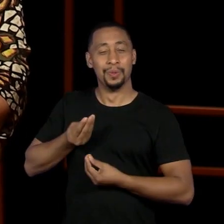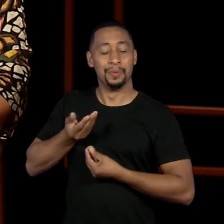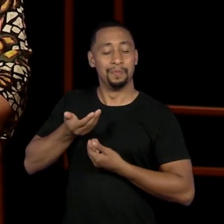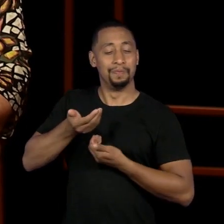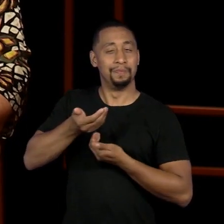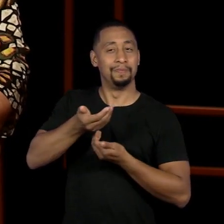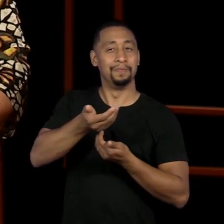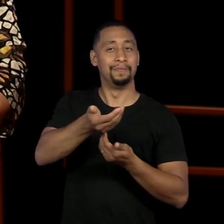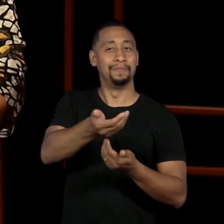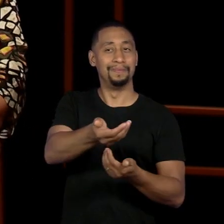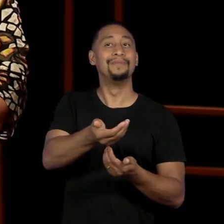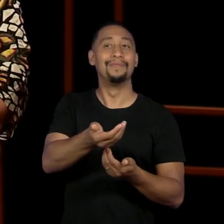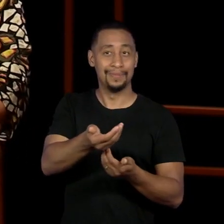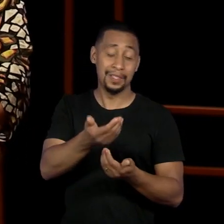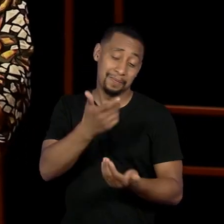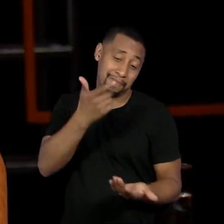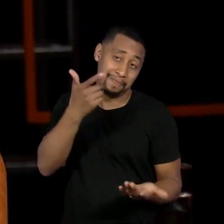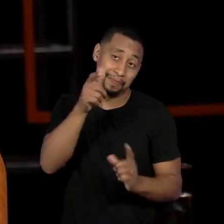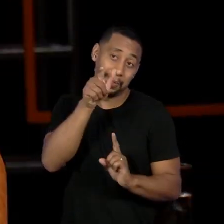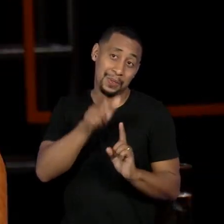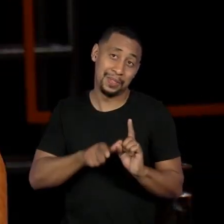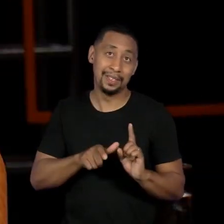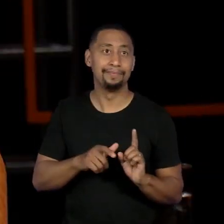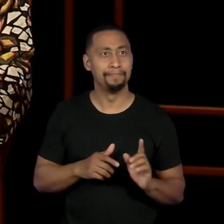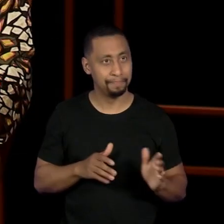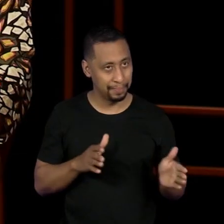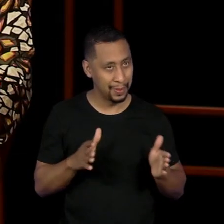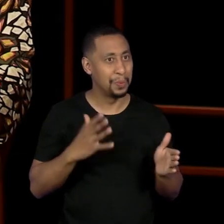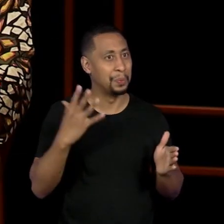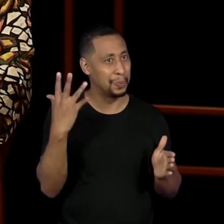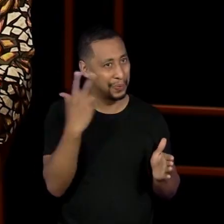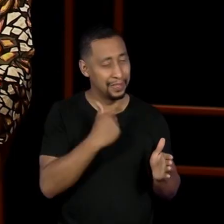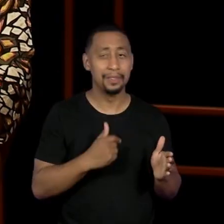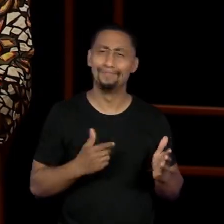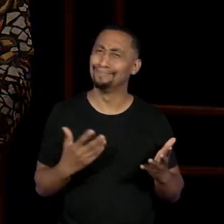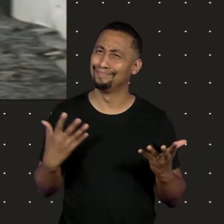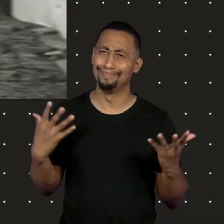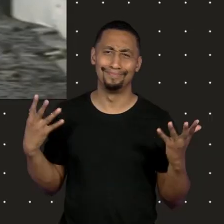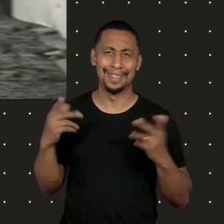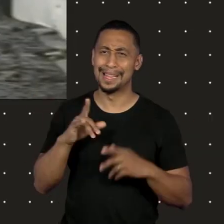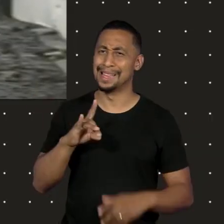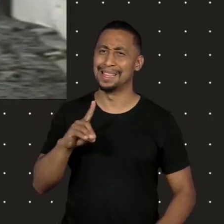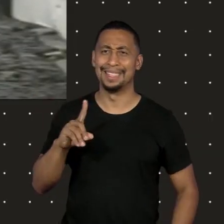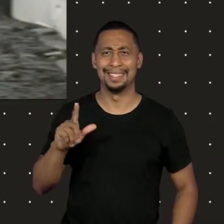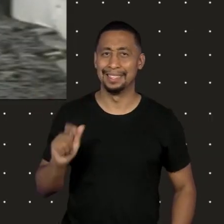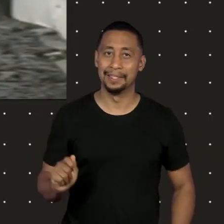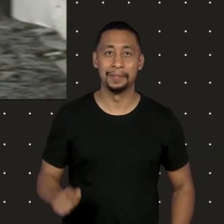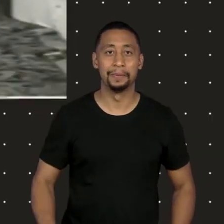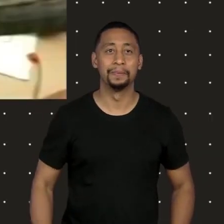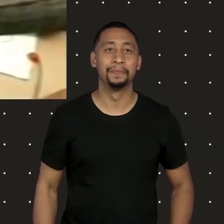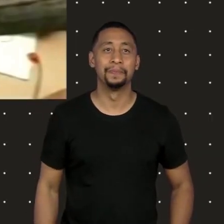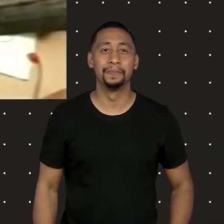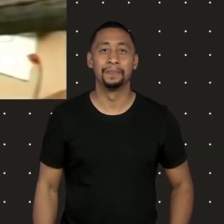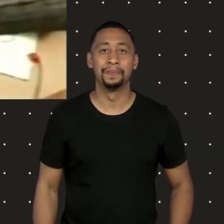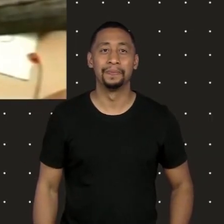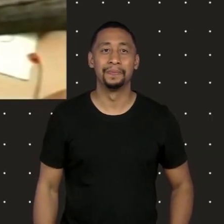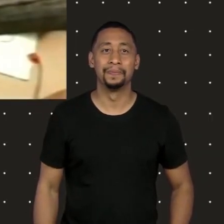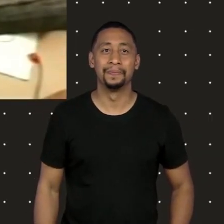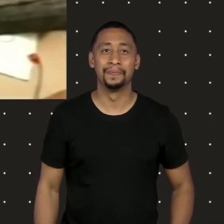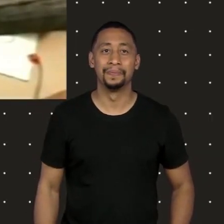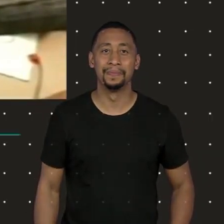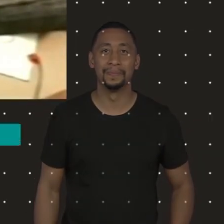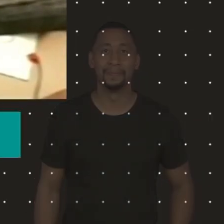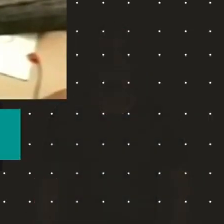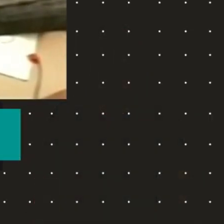a minha personagem entra. É uma cena muito bonita. E que é uma cena linda, eu acho também. Solta-me o grilhão da